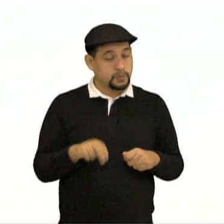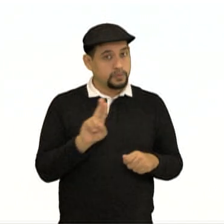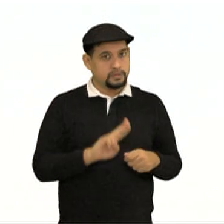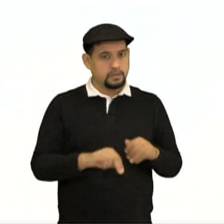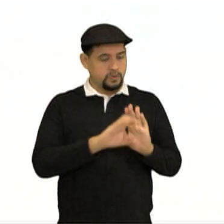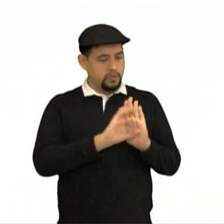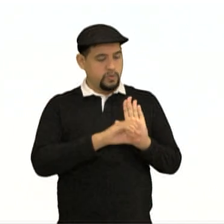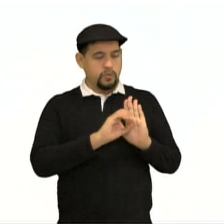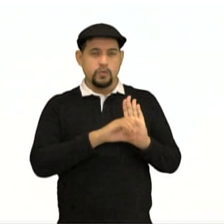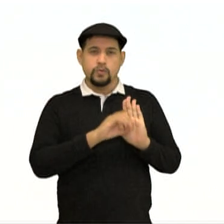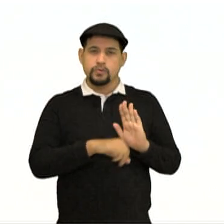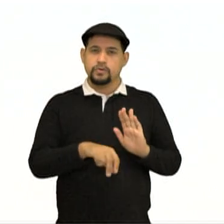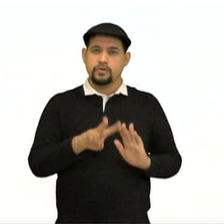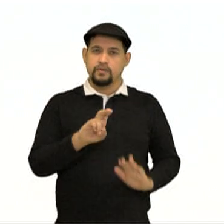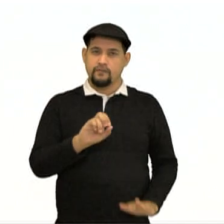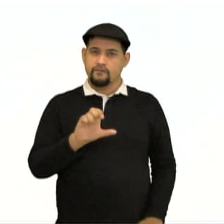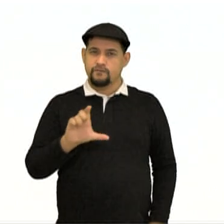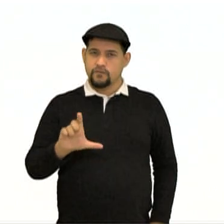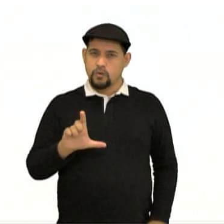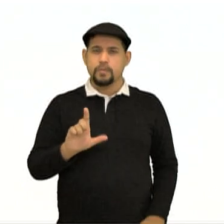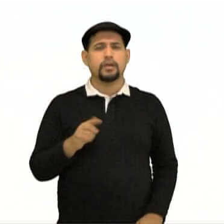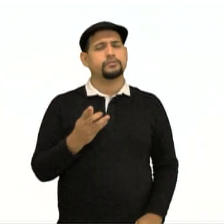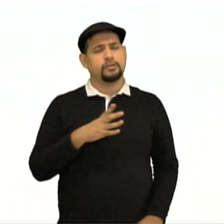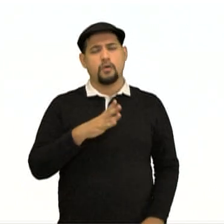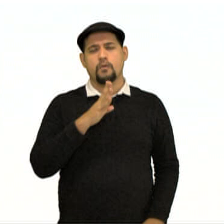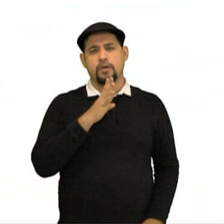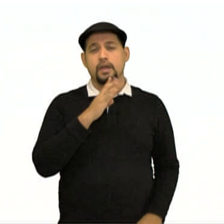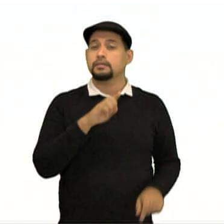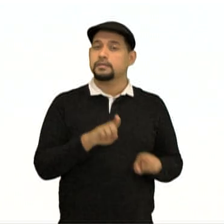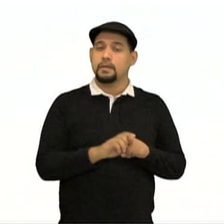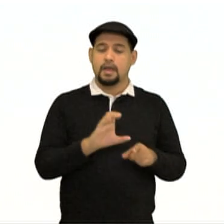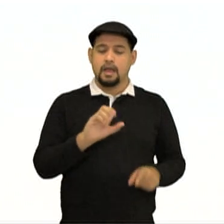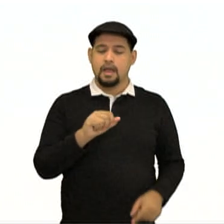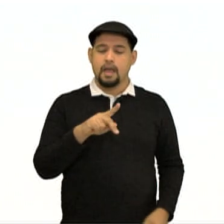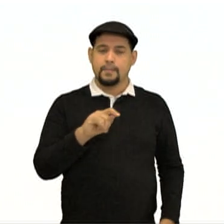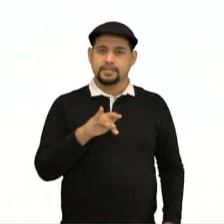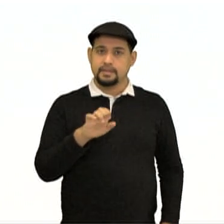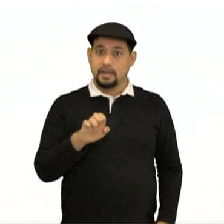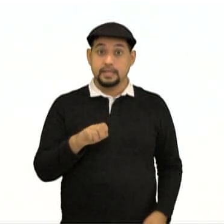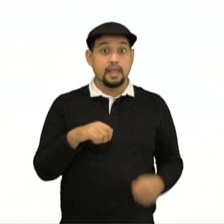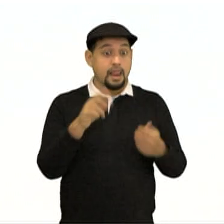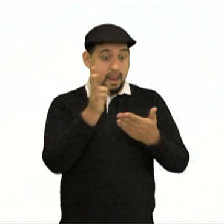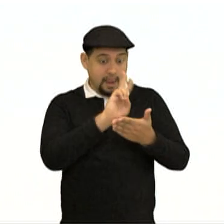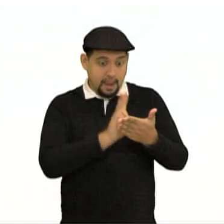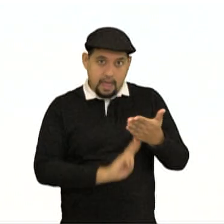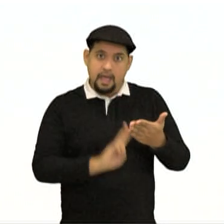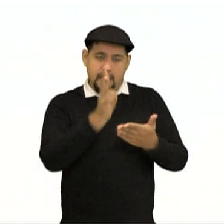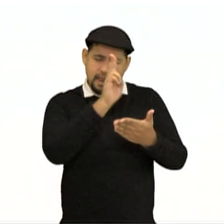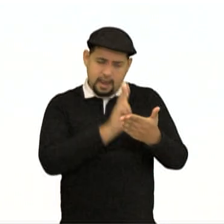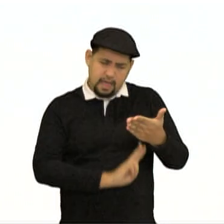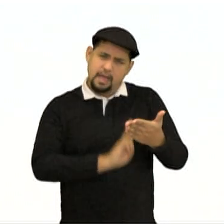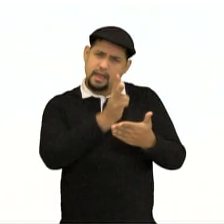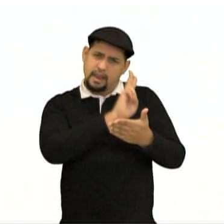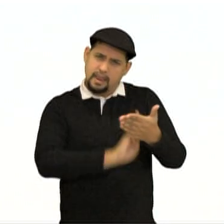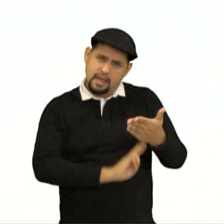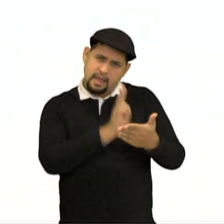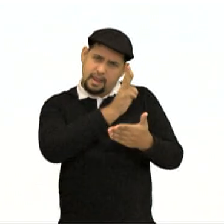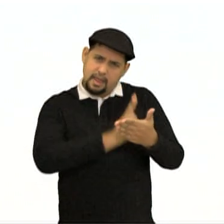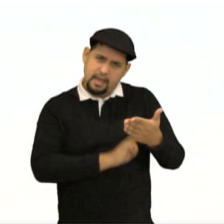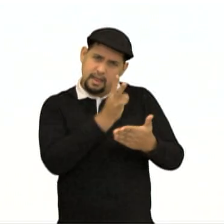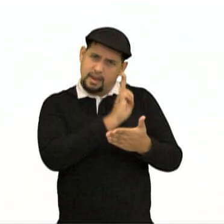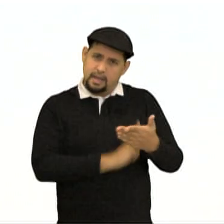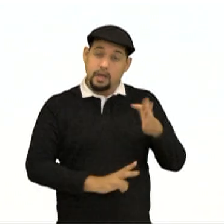de volume e capacidade que a gente já tem. Então, o que eu vou sugerir para vocês? Leiam mais de uma vez,